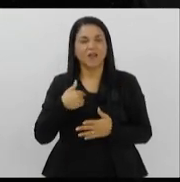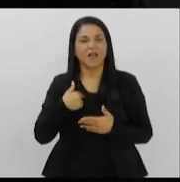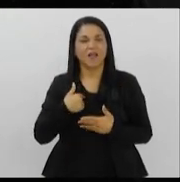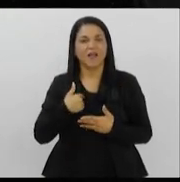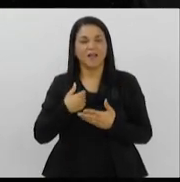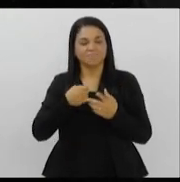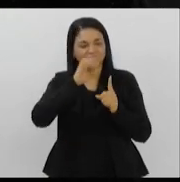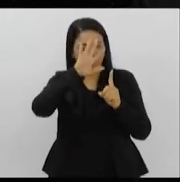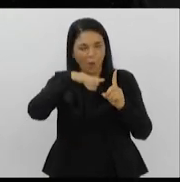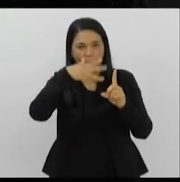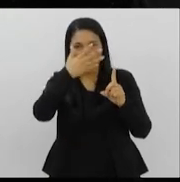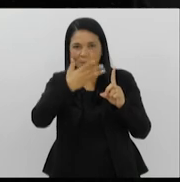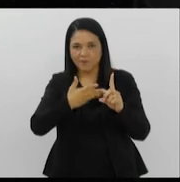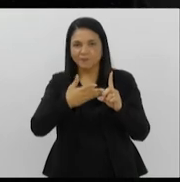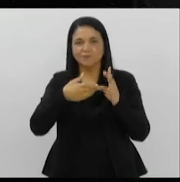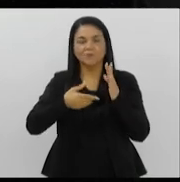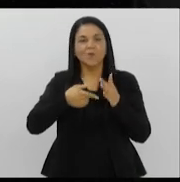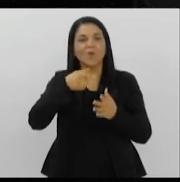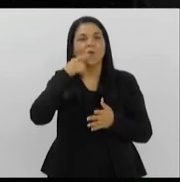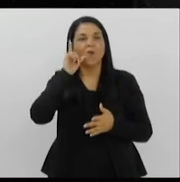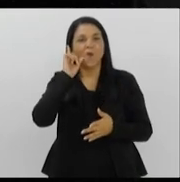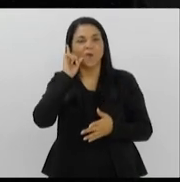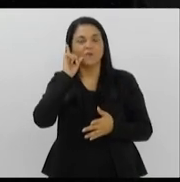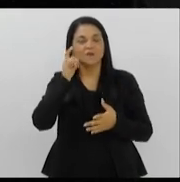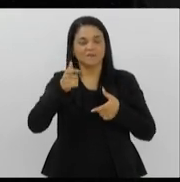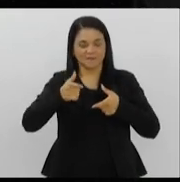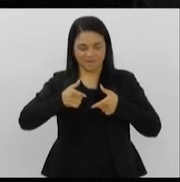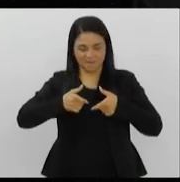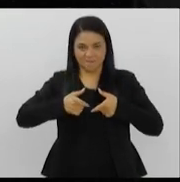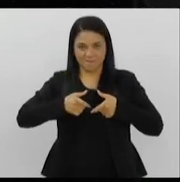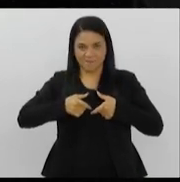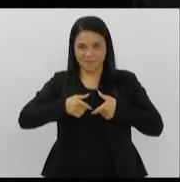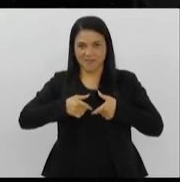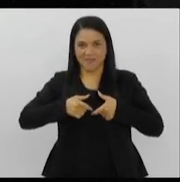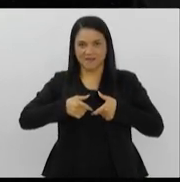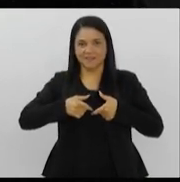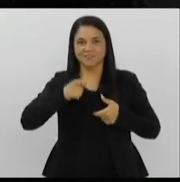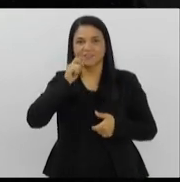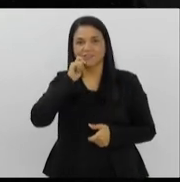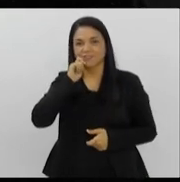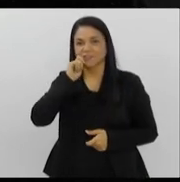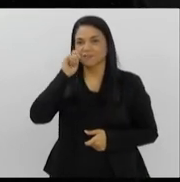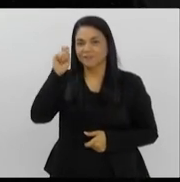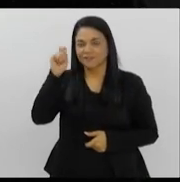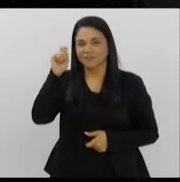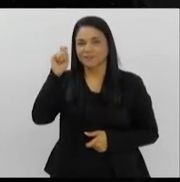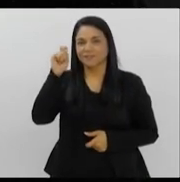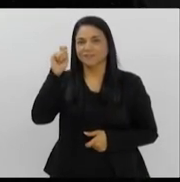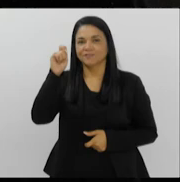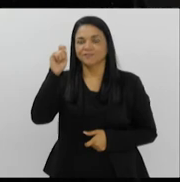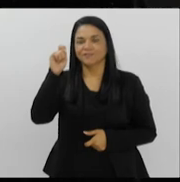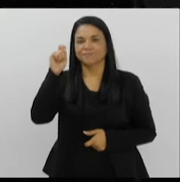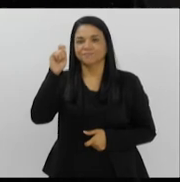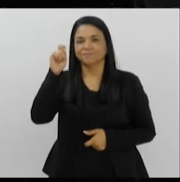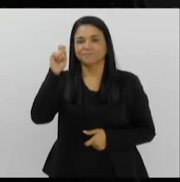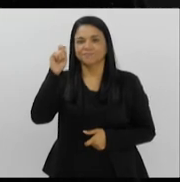as homenagens no dia de ontem, inclusive com a medalha Tiradentes, a nossa